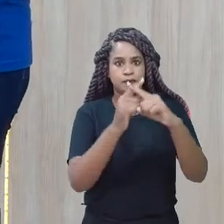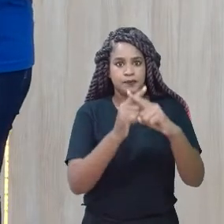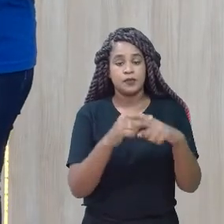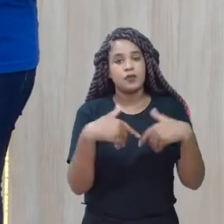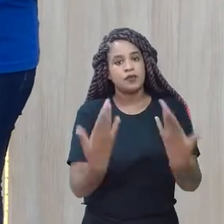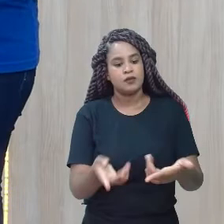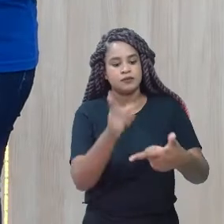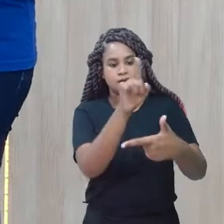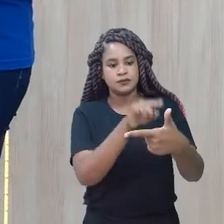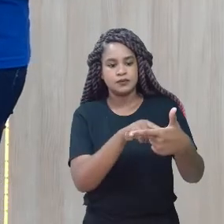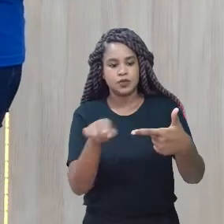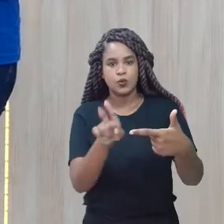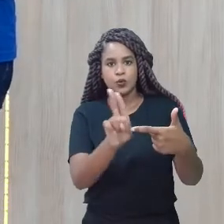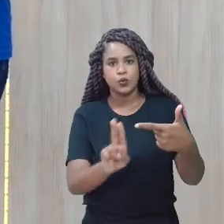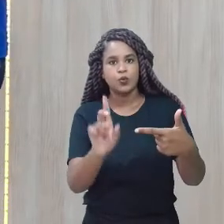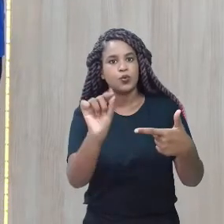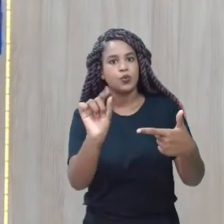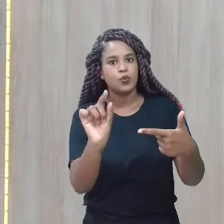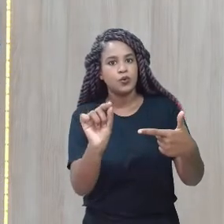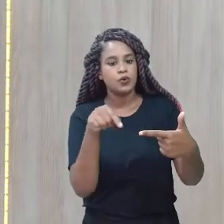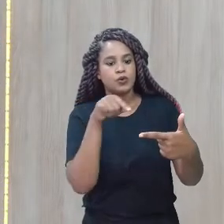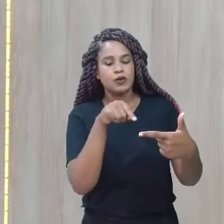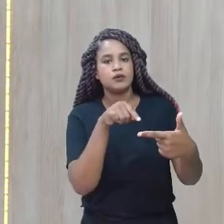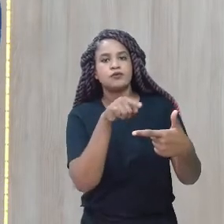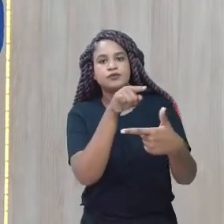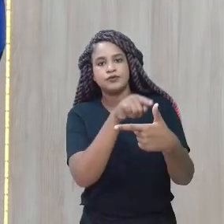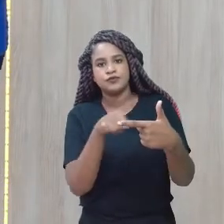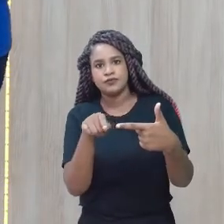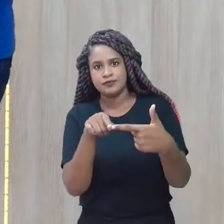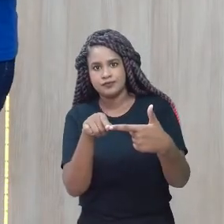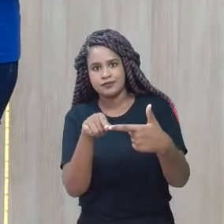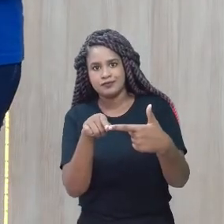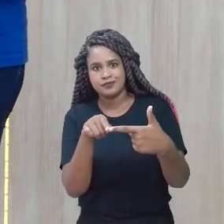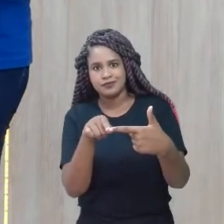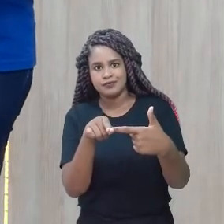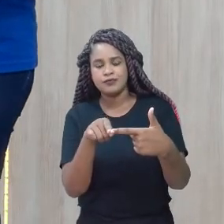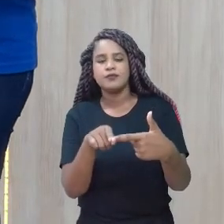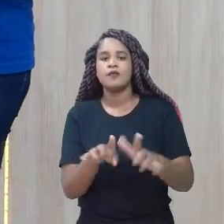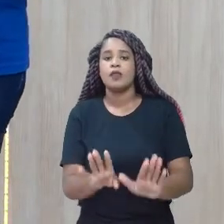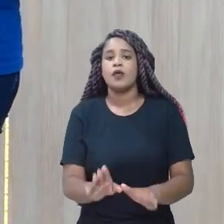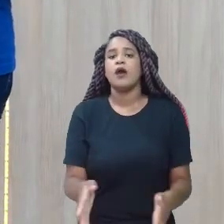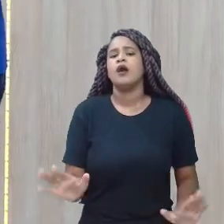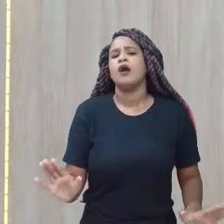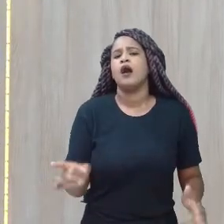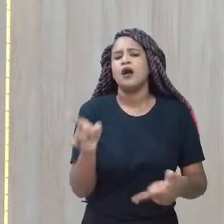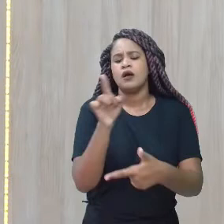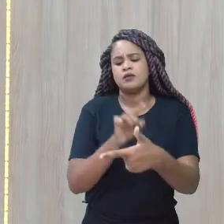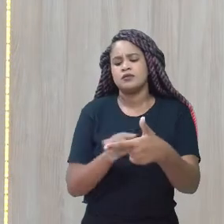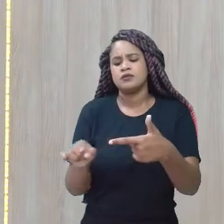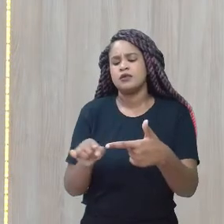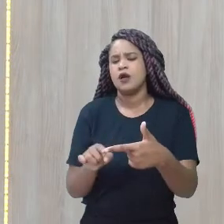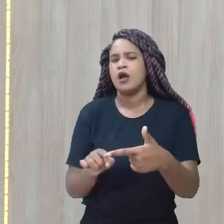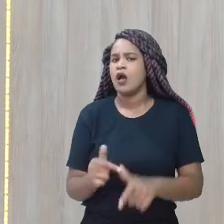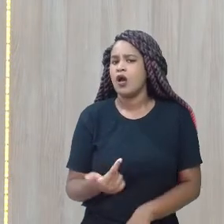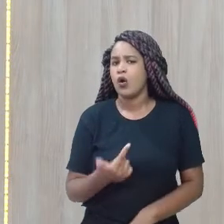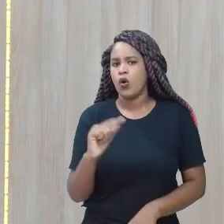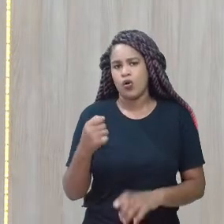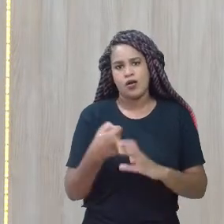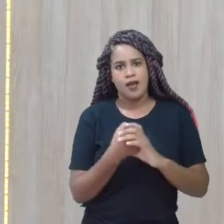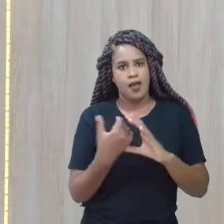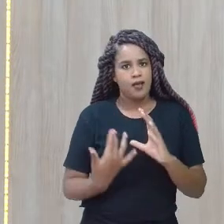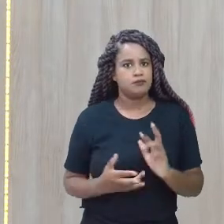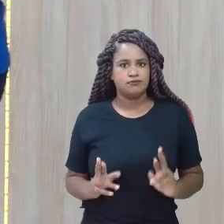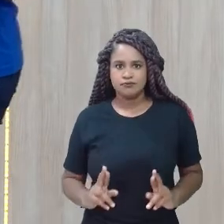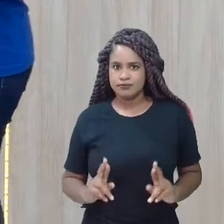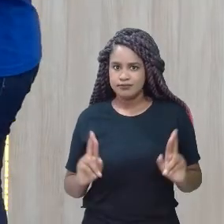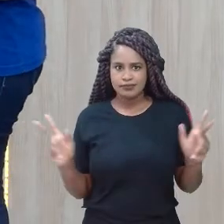divisores é através da divisão, né? Bem simples da gente compreender esse comecinho. Só que nos divisores a gente já tem outras características